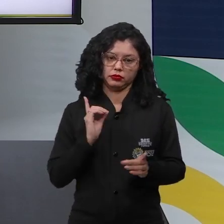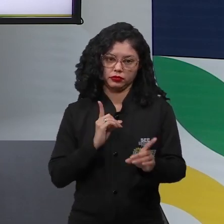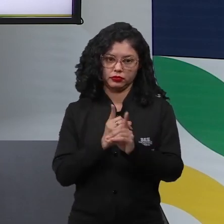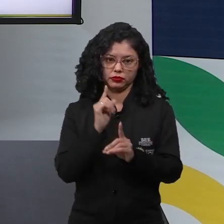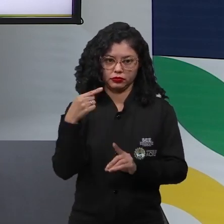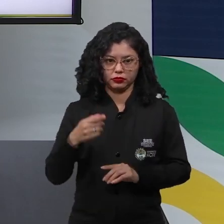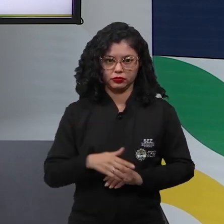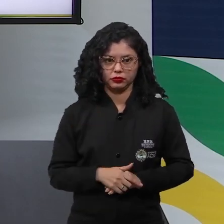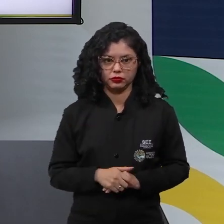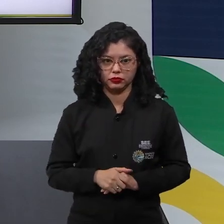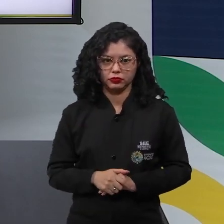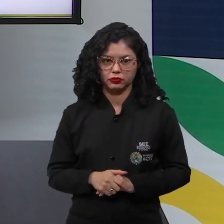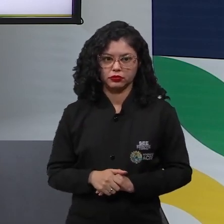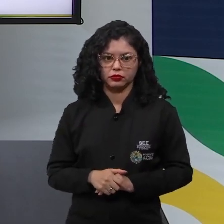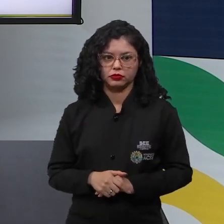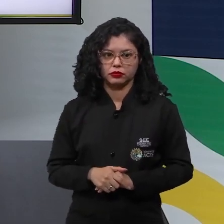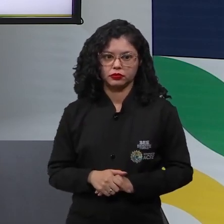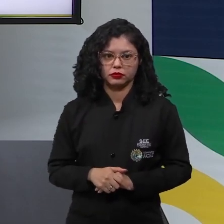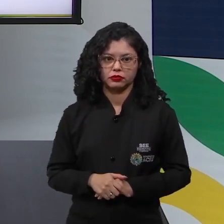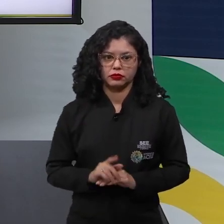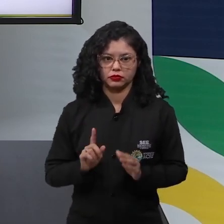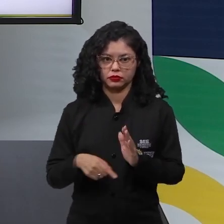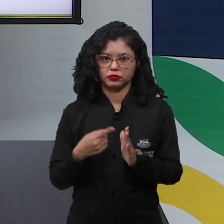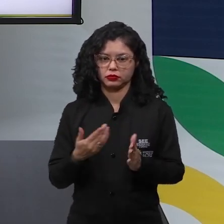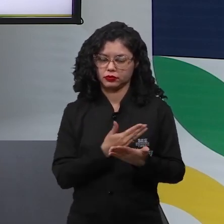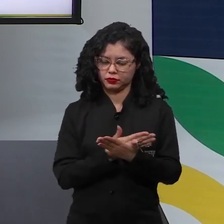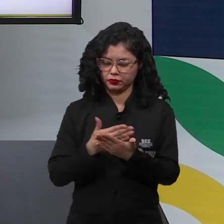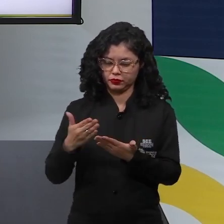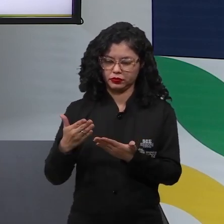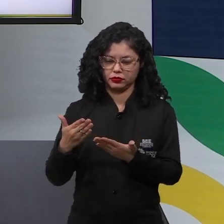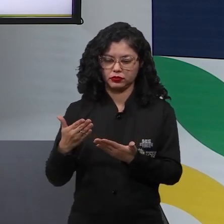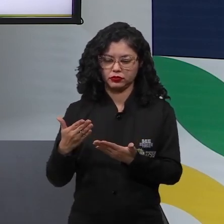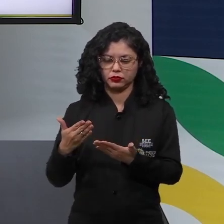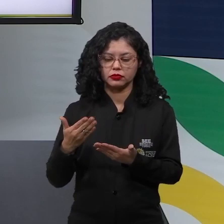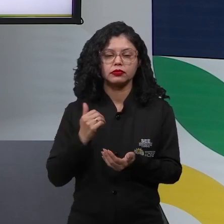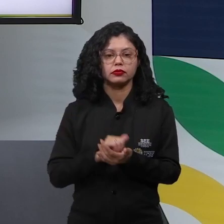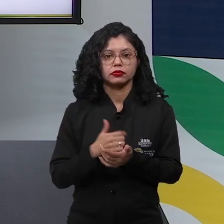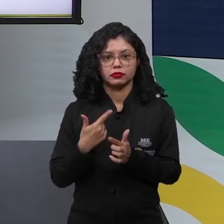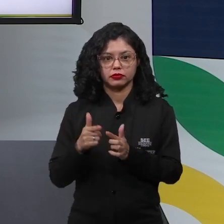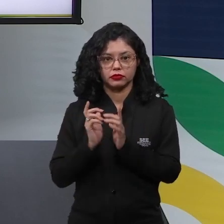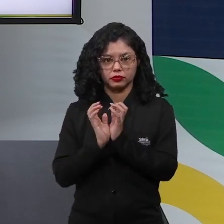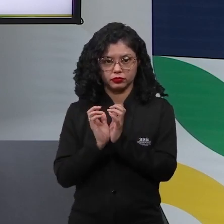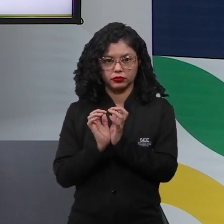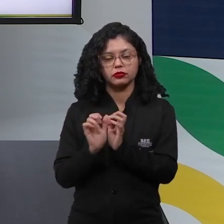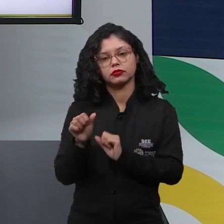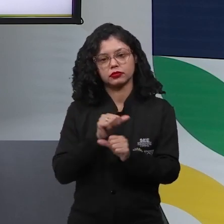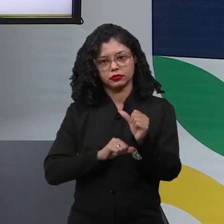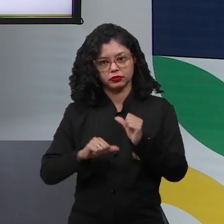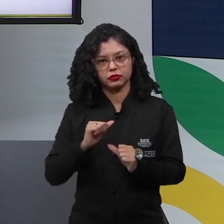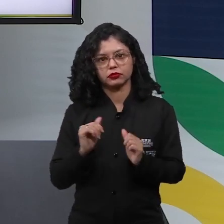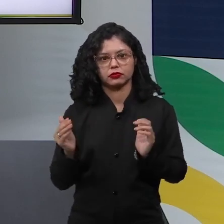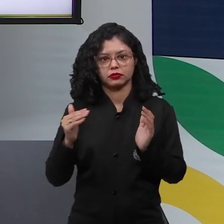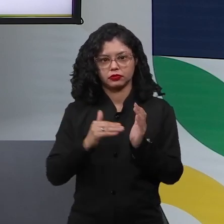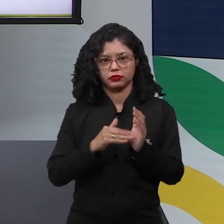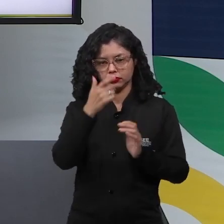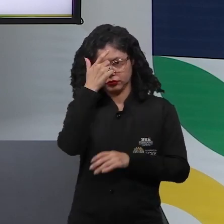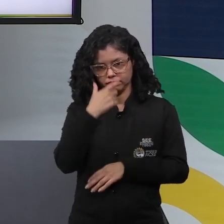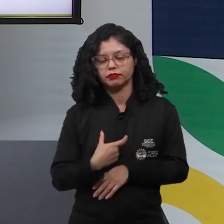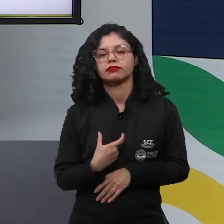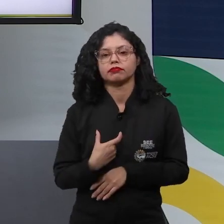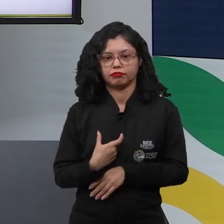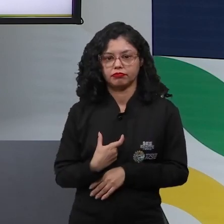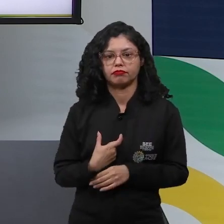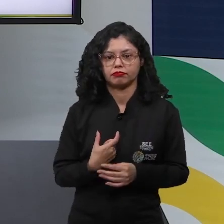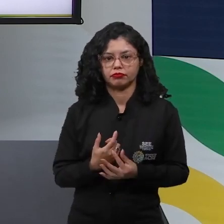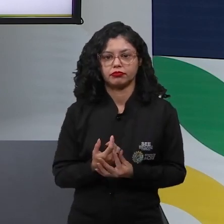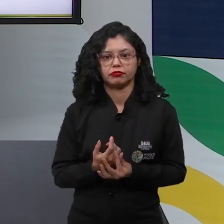lá. E ele se tornou um dos indícios de que lesões cerebrais podem mudar a personalidade